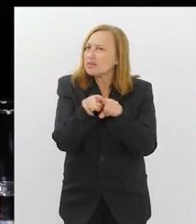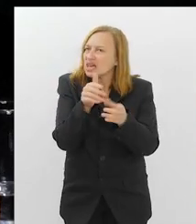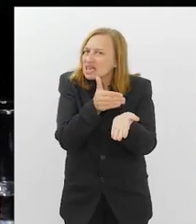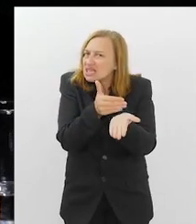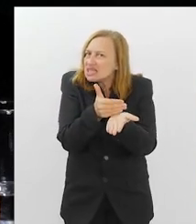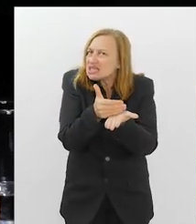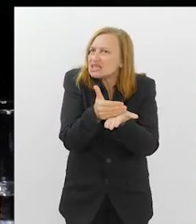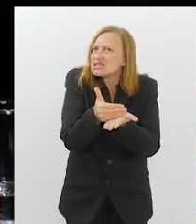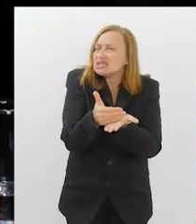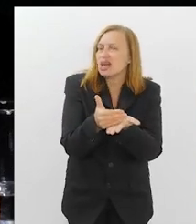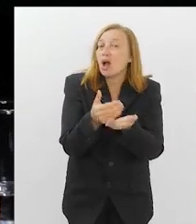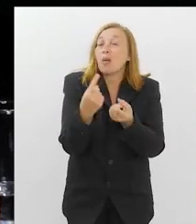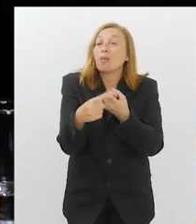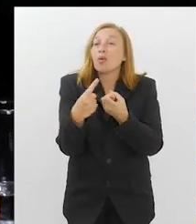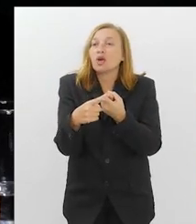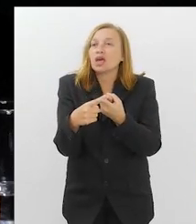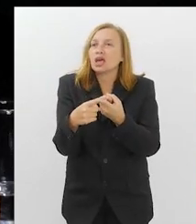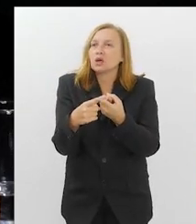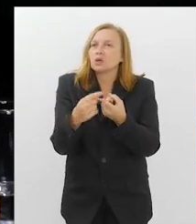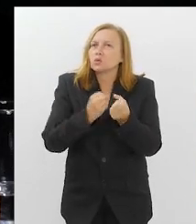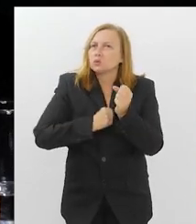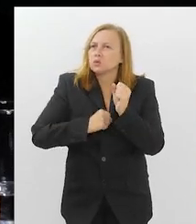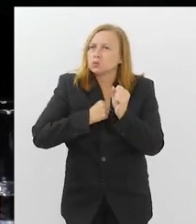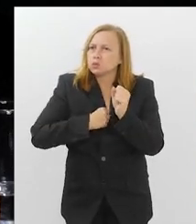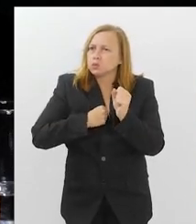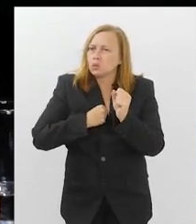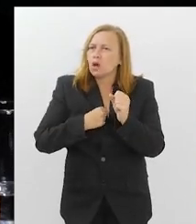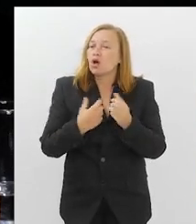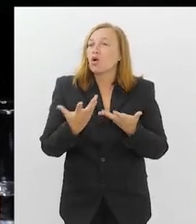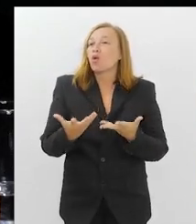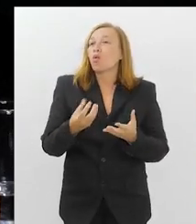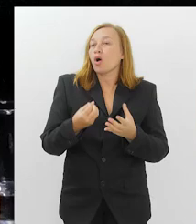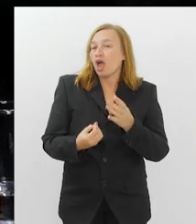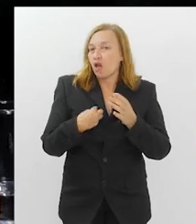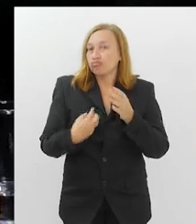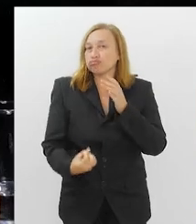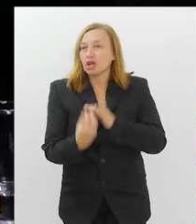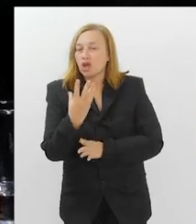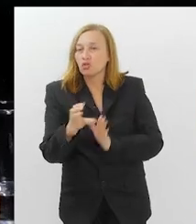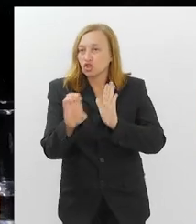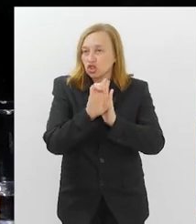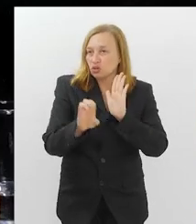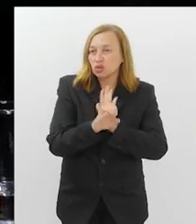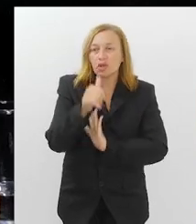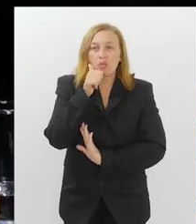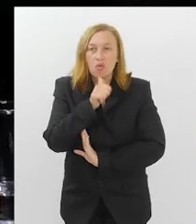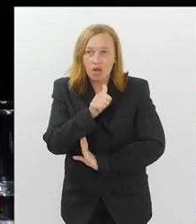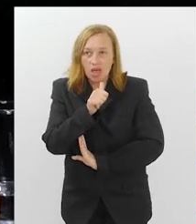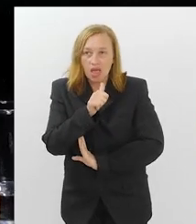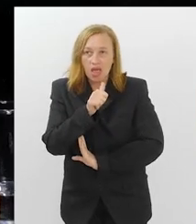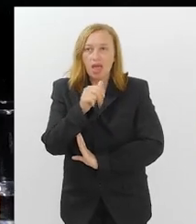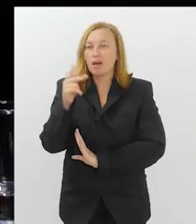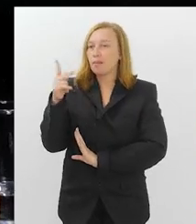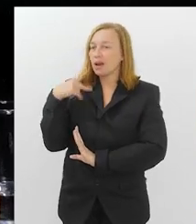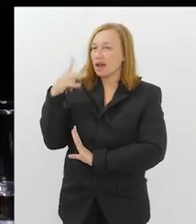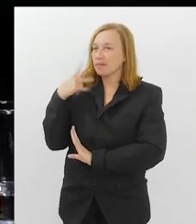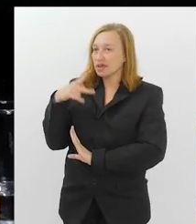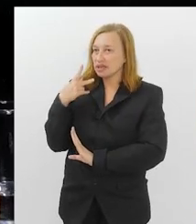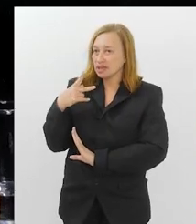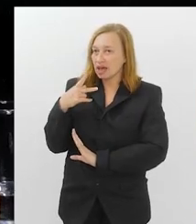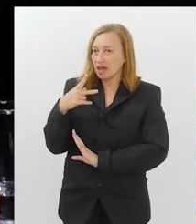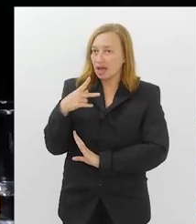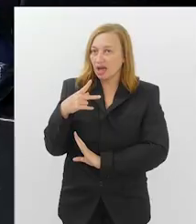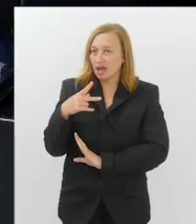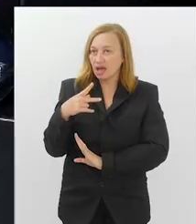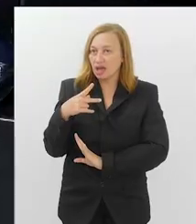a violência também começa a surgir, porque há um ódio. Quando propus o Estatuto da Mulher Parlamentar e Ocupante de Cargos